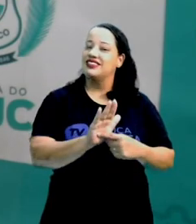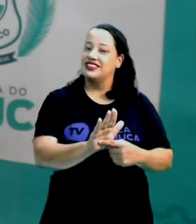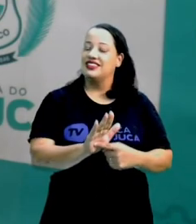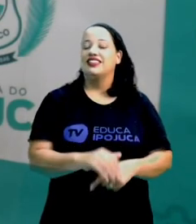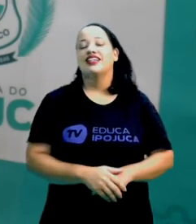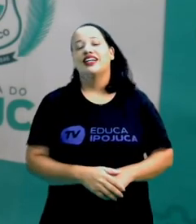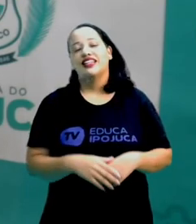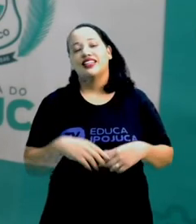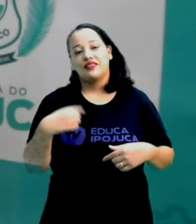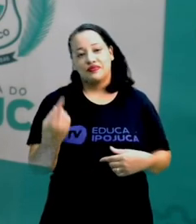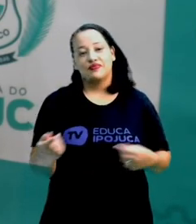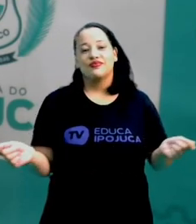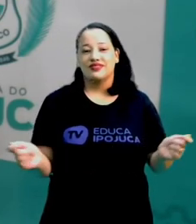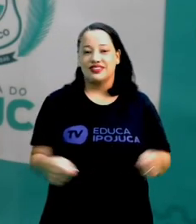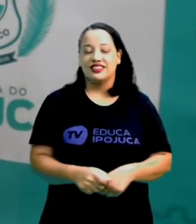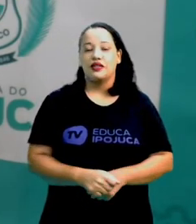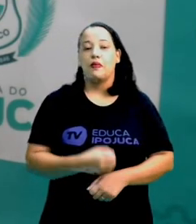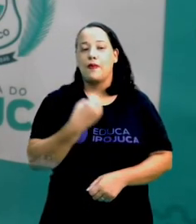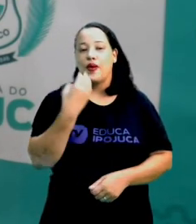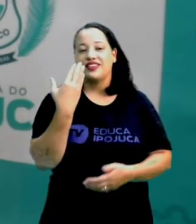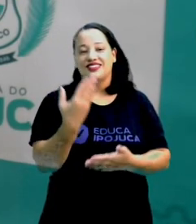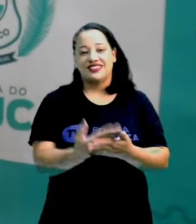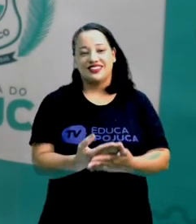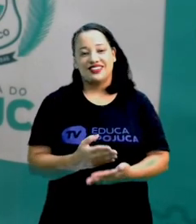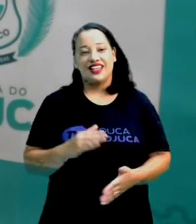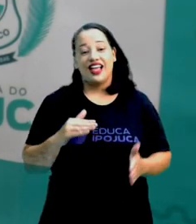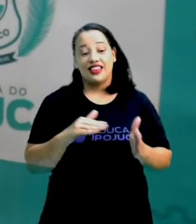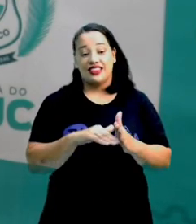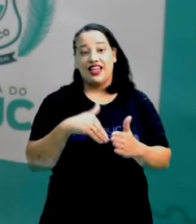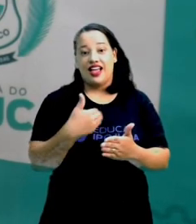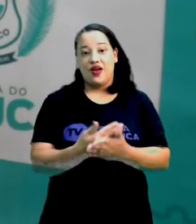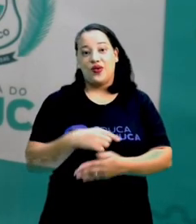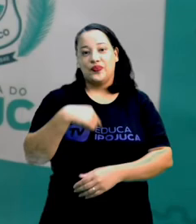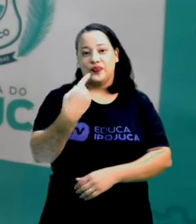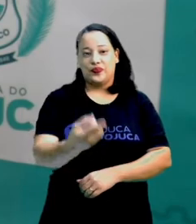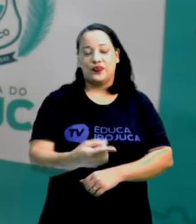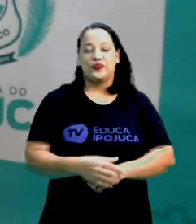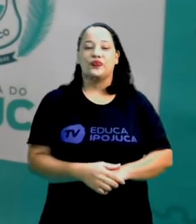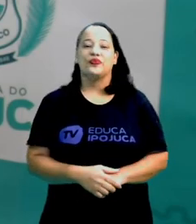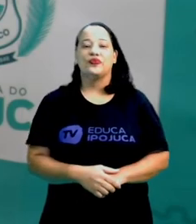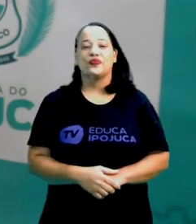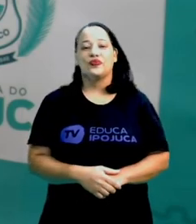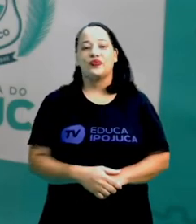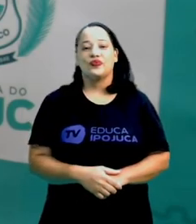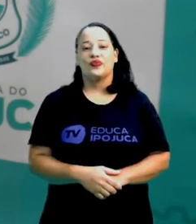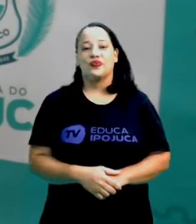assim que possível. Bons estudos e até a próxima aula!